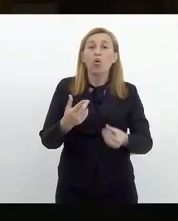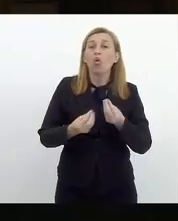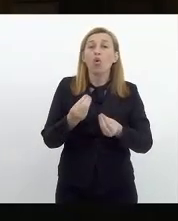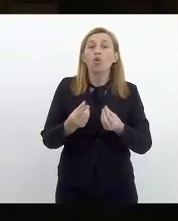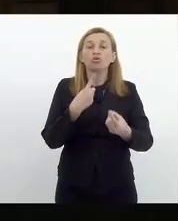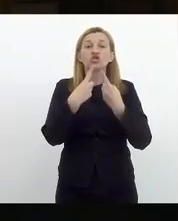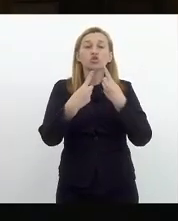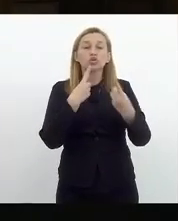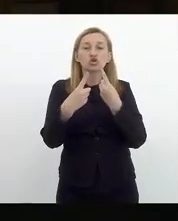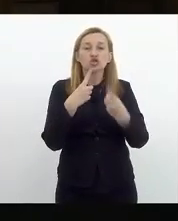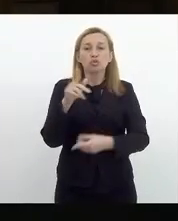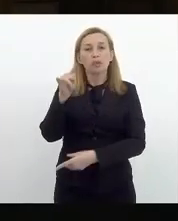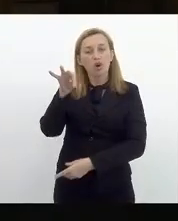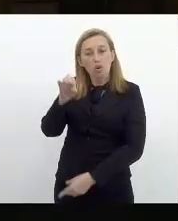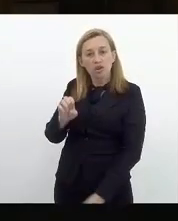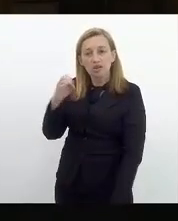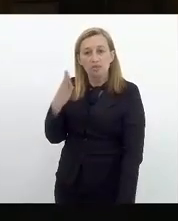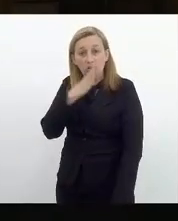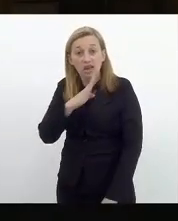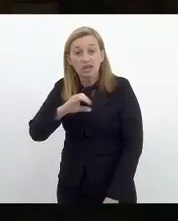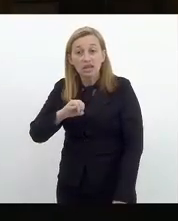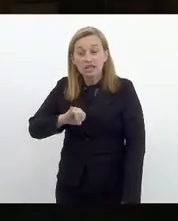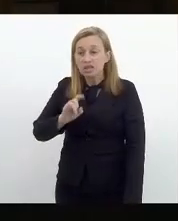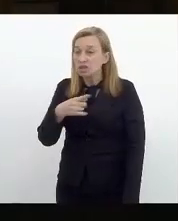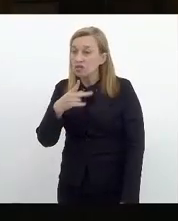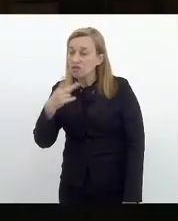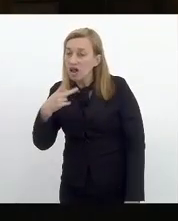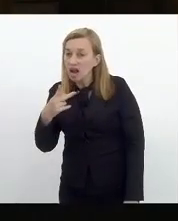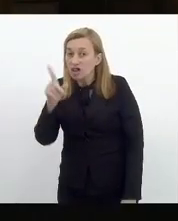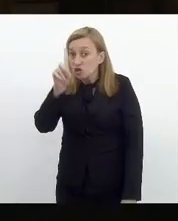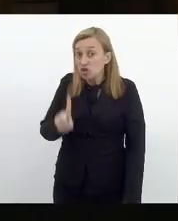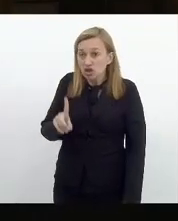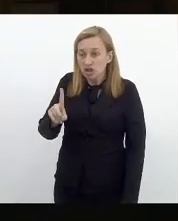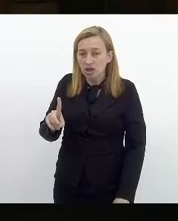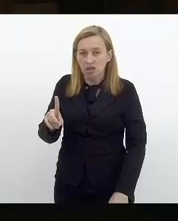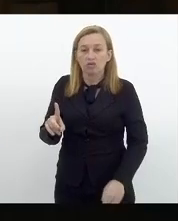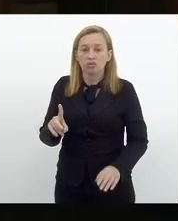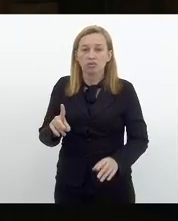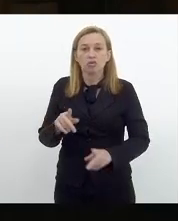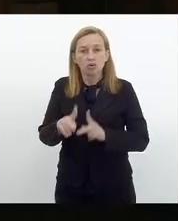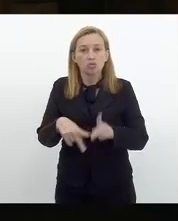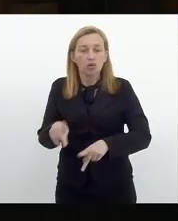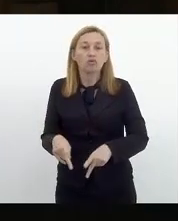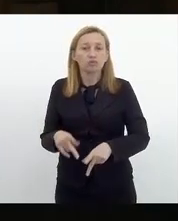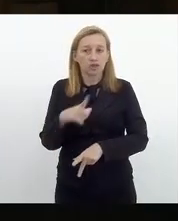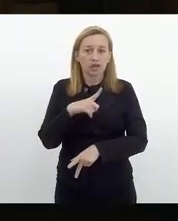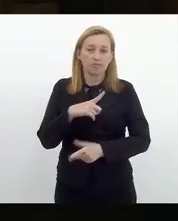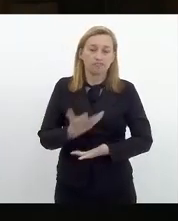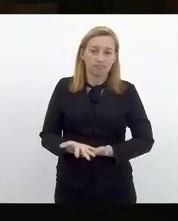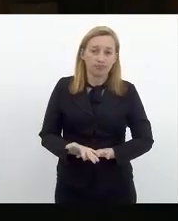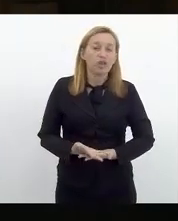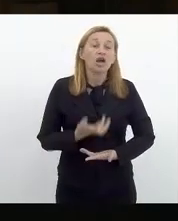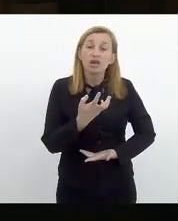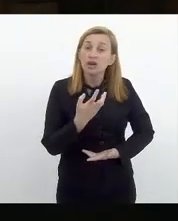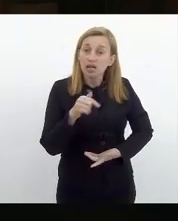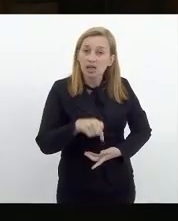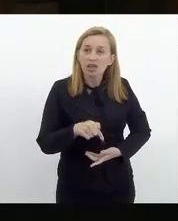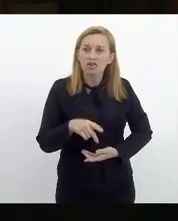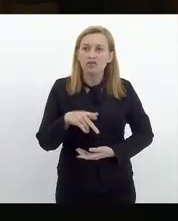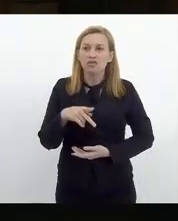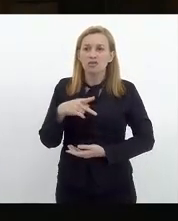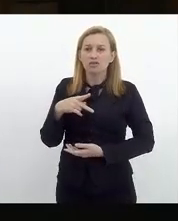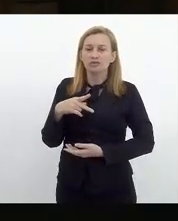um um pacote de maldade sem falar sobre essa garantia de direitos para a população queria que